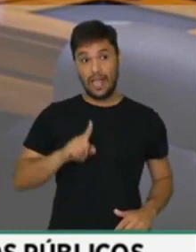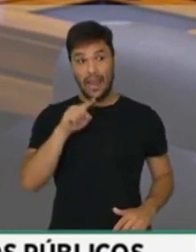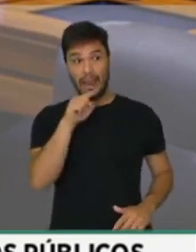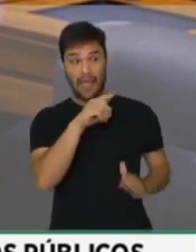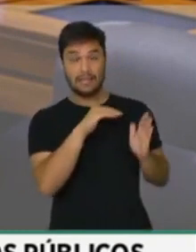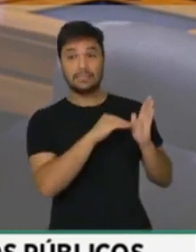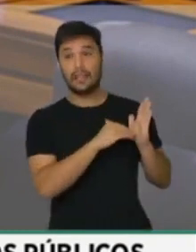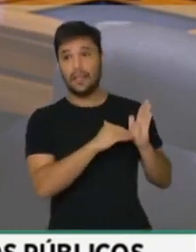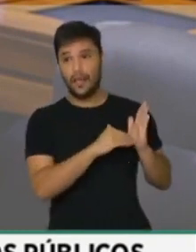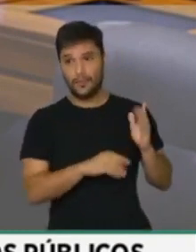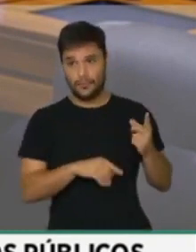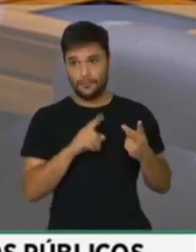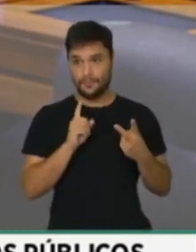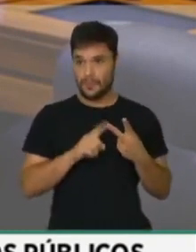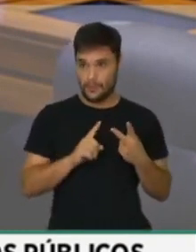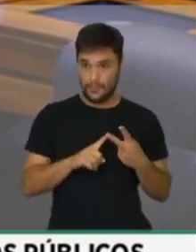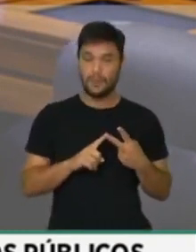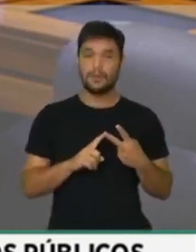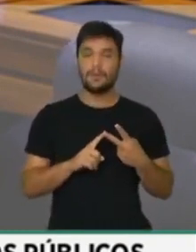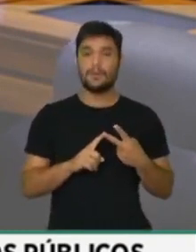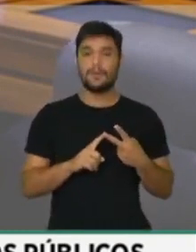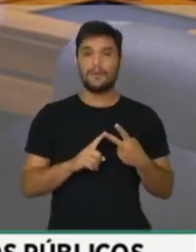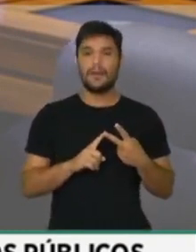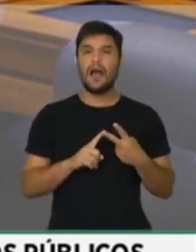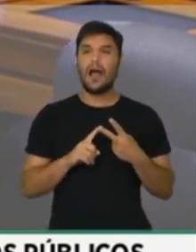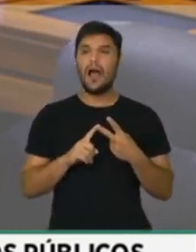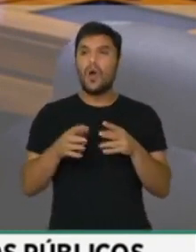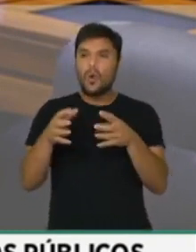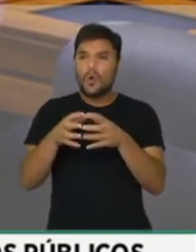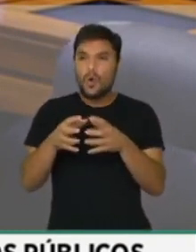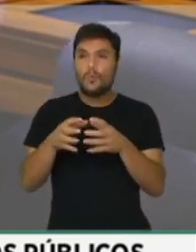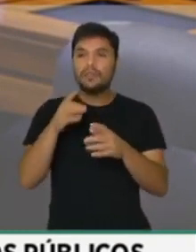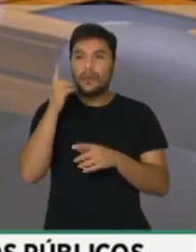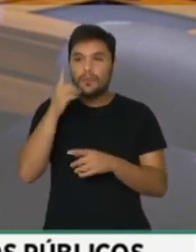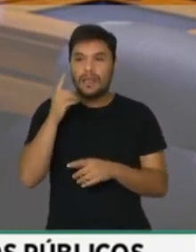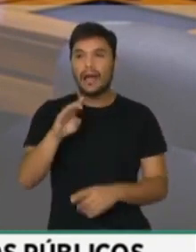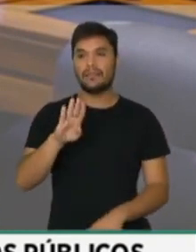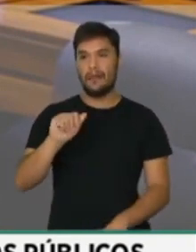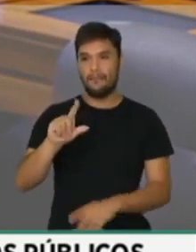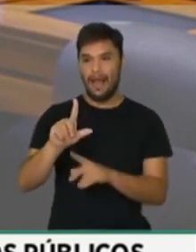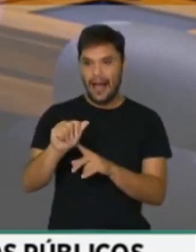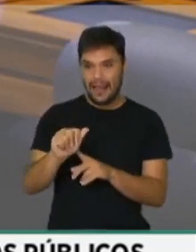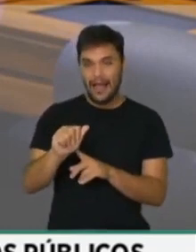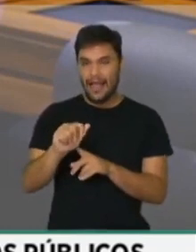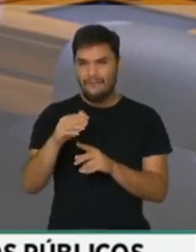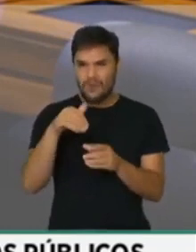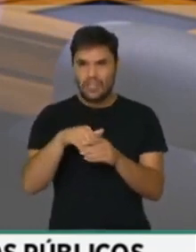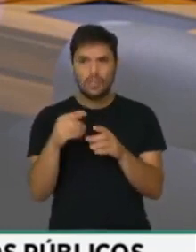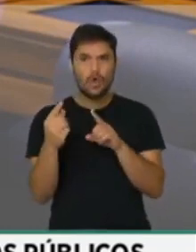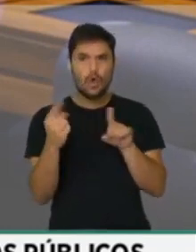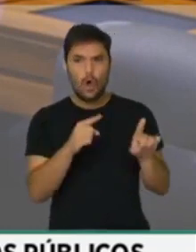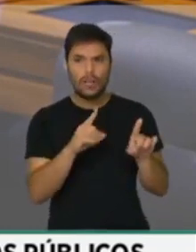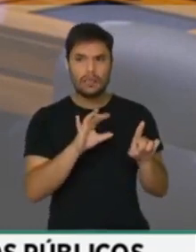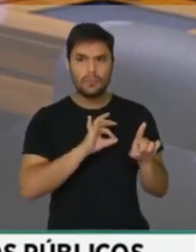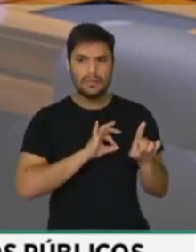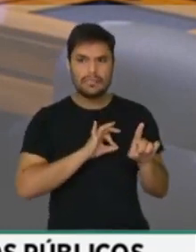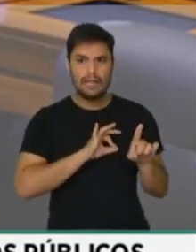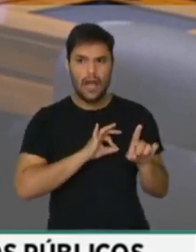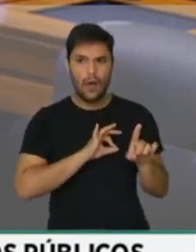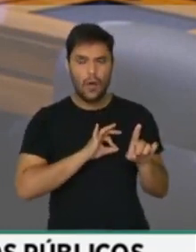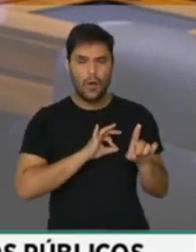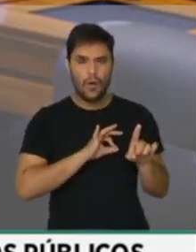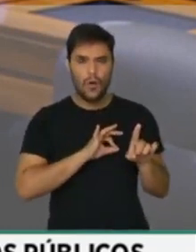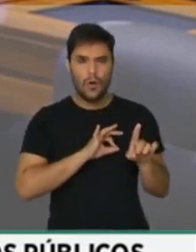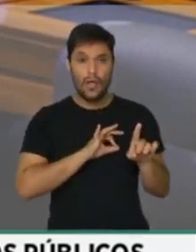Senado. Segundo, de que a bancada da bala, sua base, estaria votando contra os policiais e